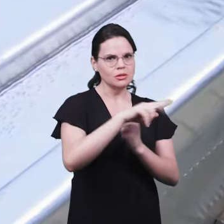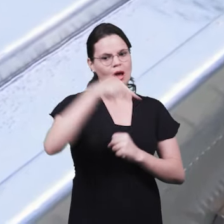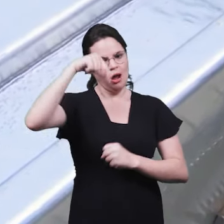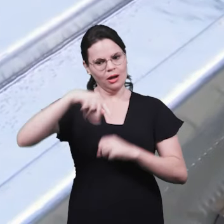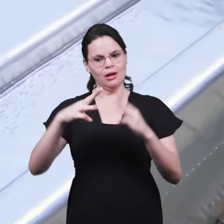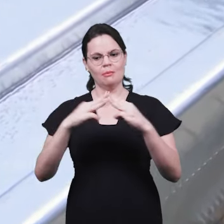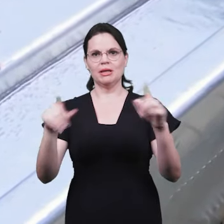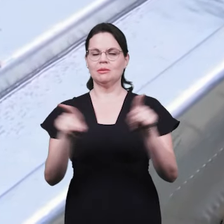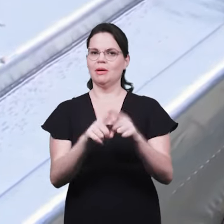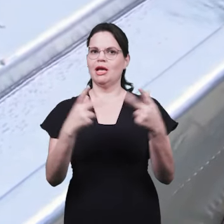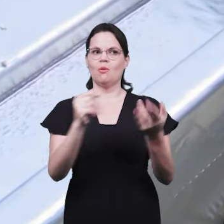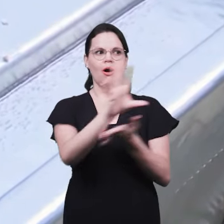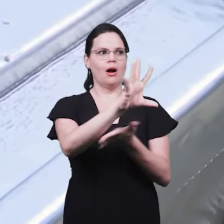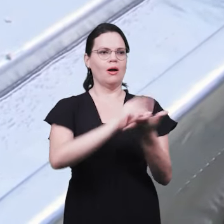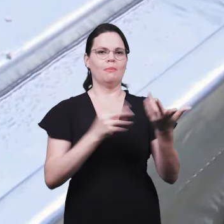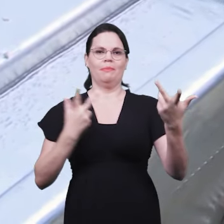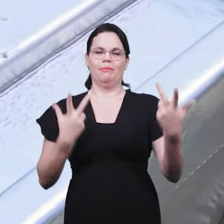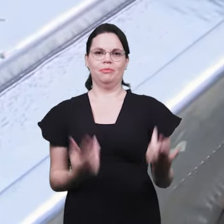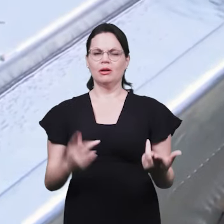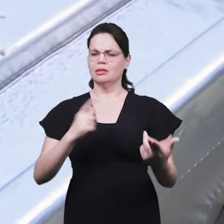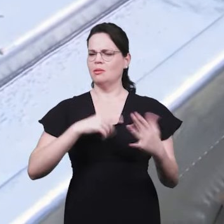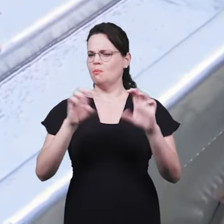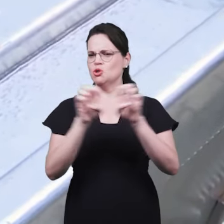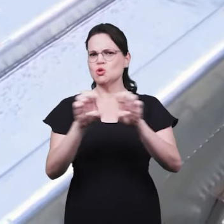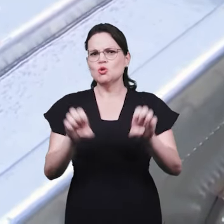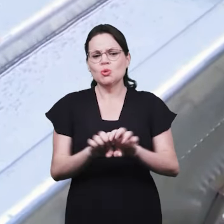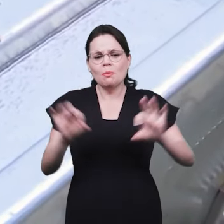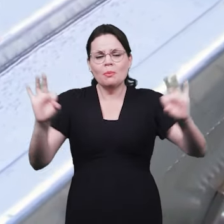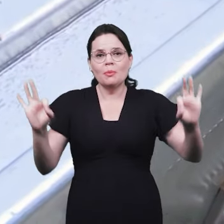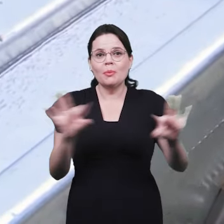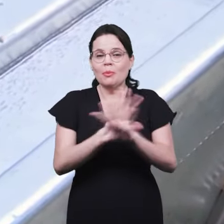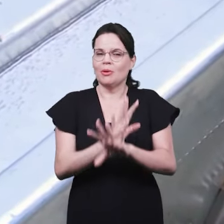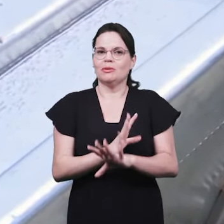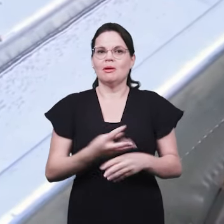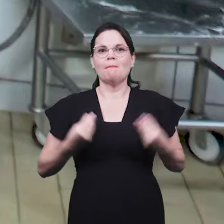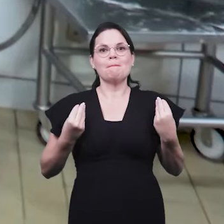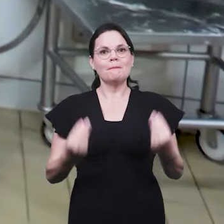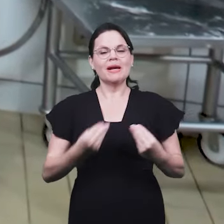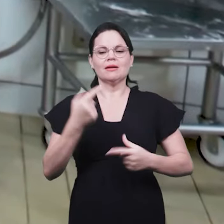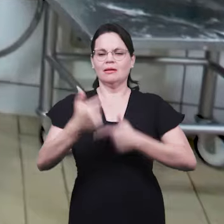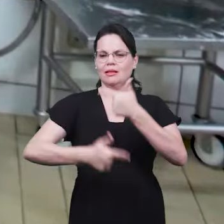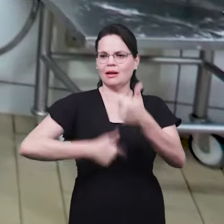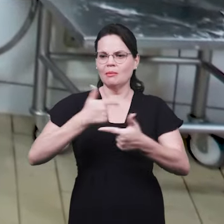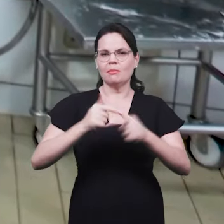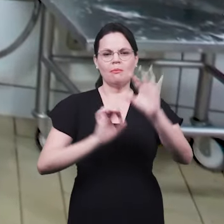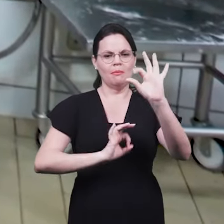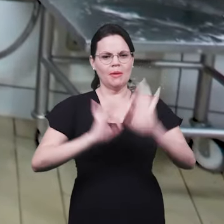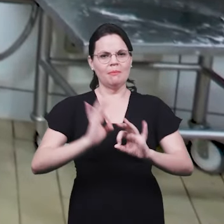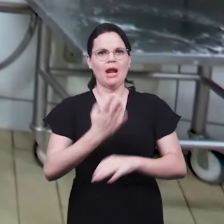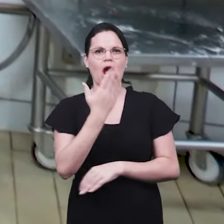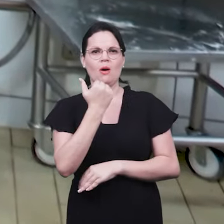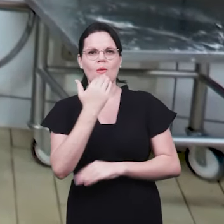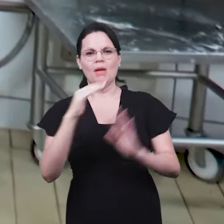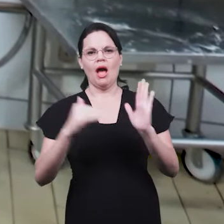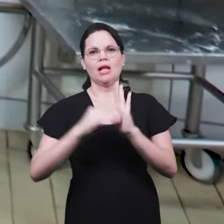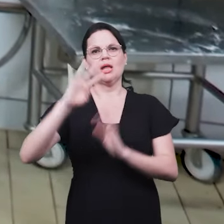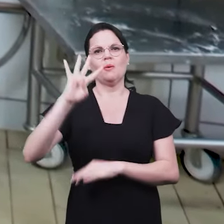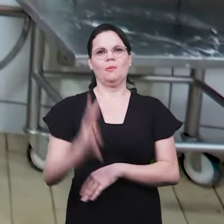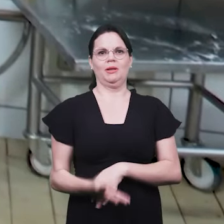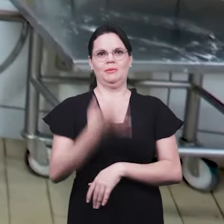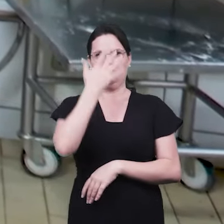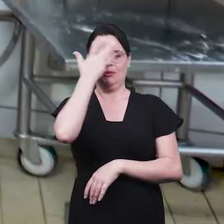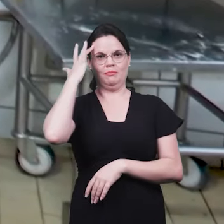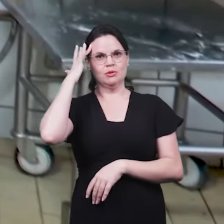aqui recebemos toda uma infraestrutura para trabalhar, para fazer preparo de alimento para 4 mil pessoas